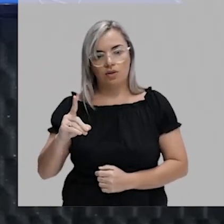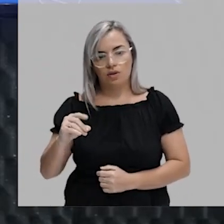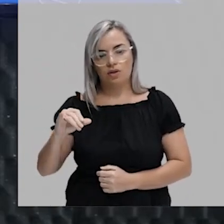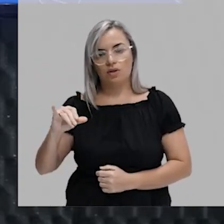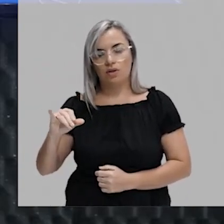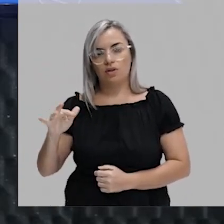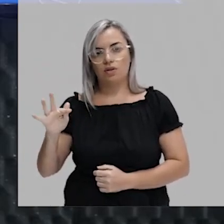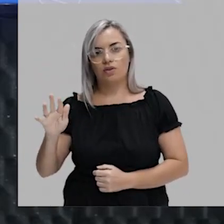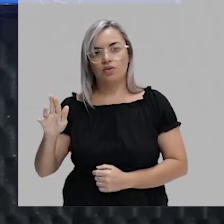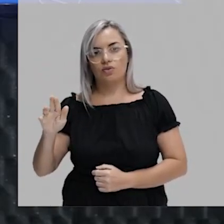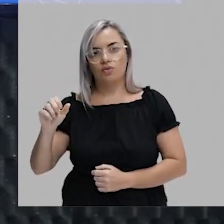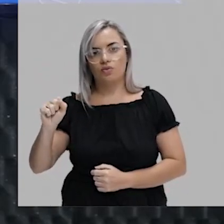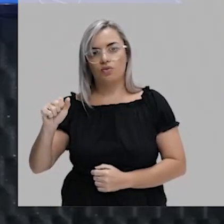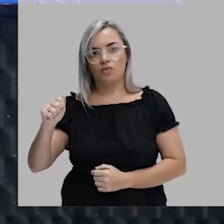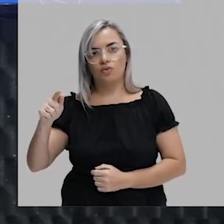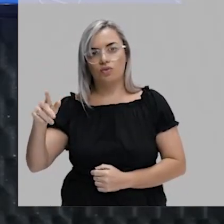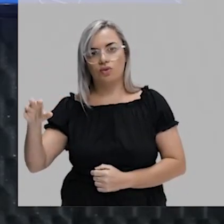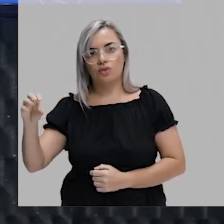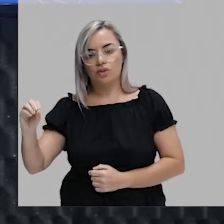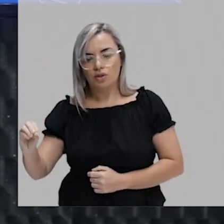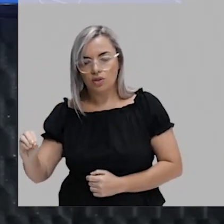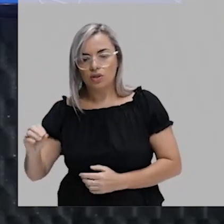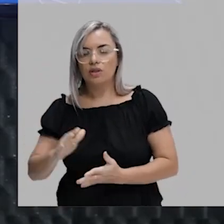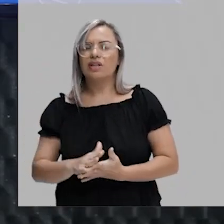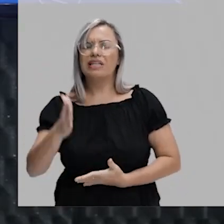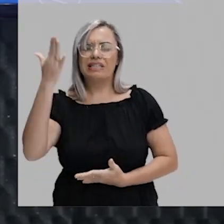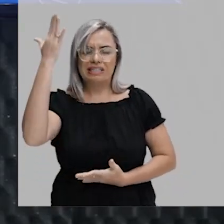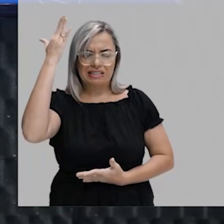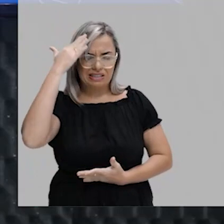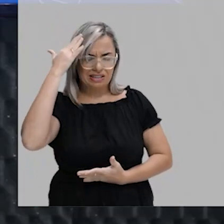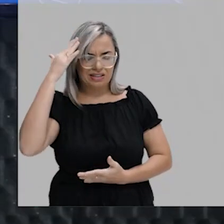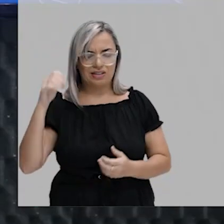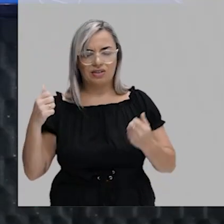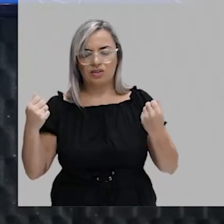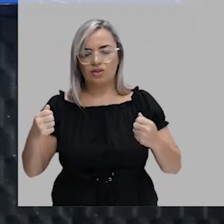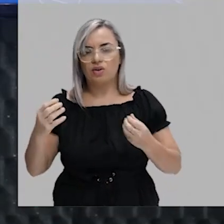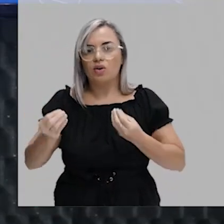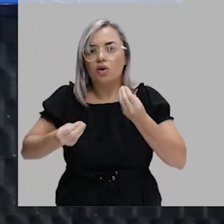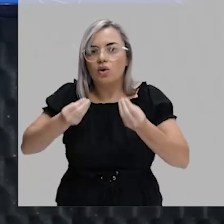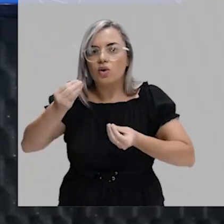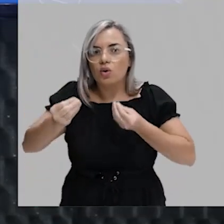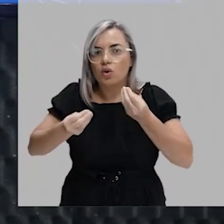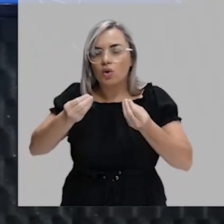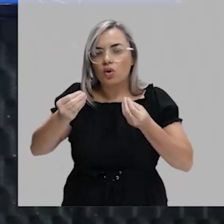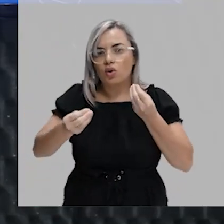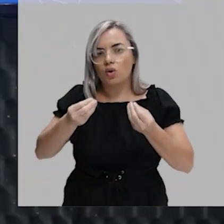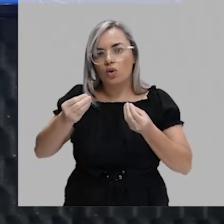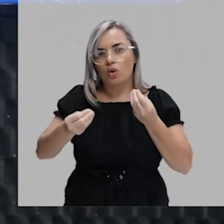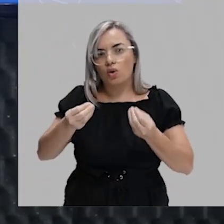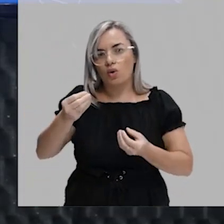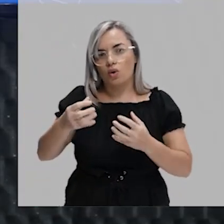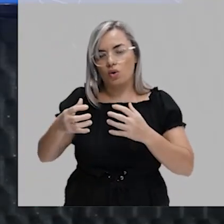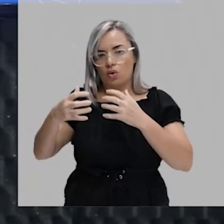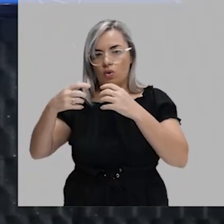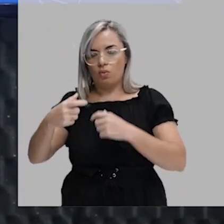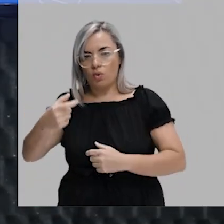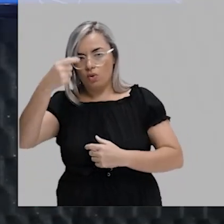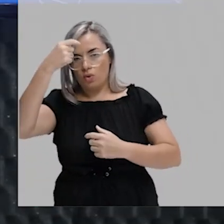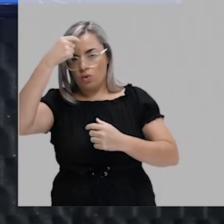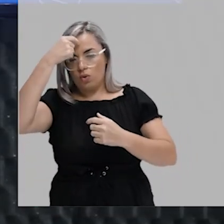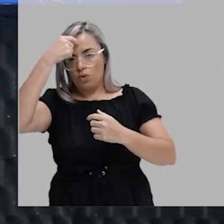tá? Entendendo isso aqui, pessoal, vocês vão entender, por exemplo, como que um neurônio consegue gerar um impulso